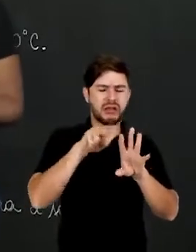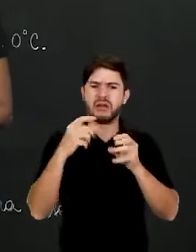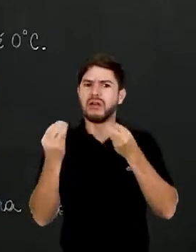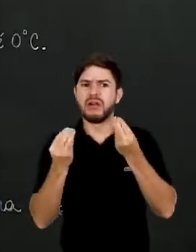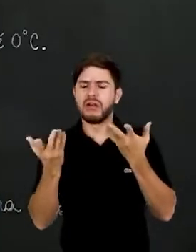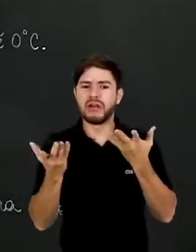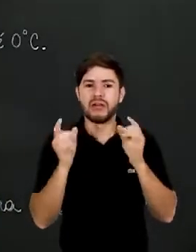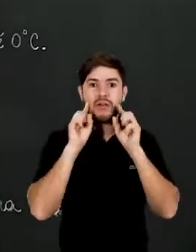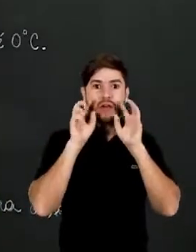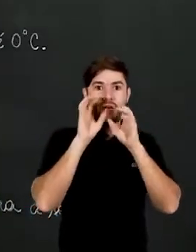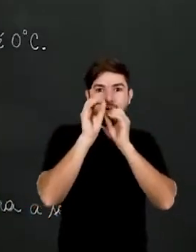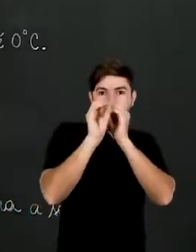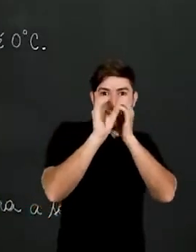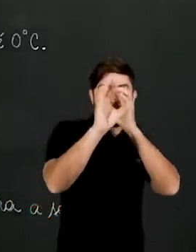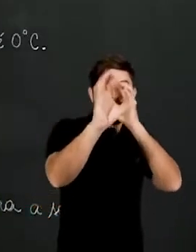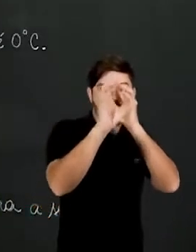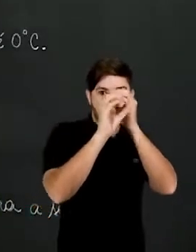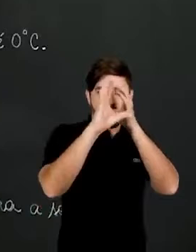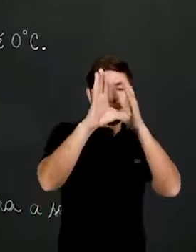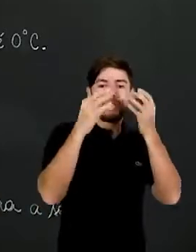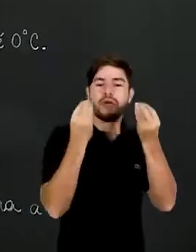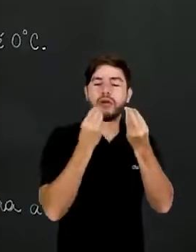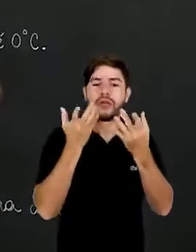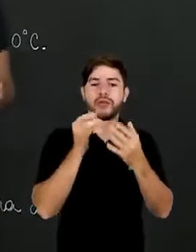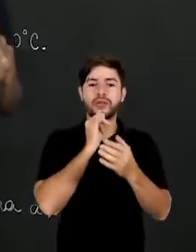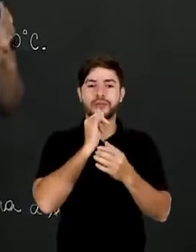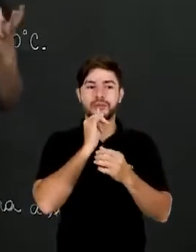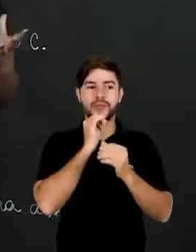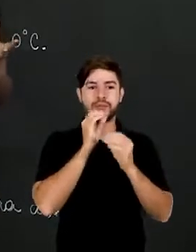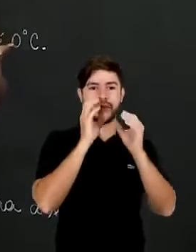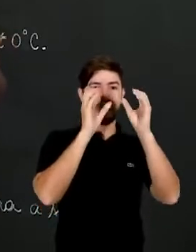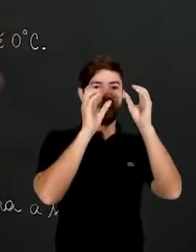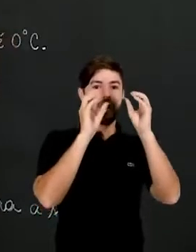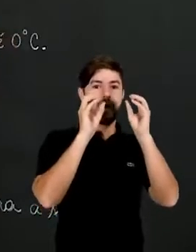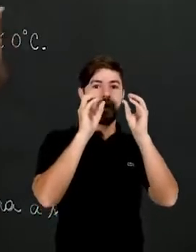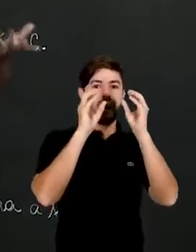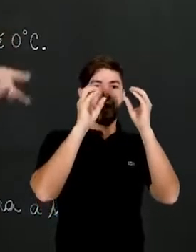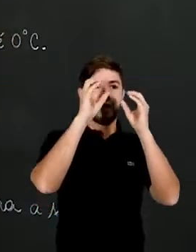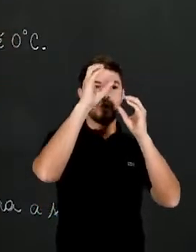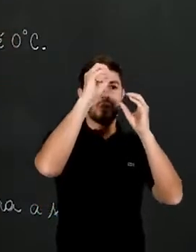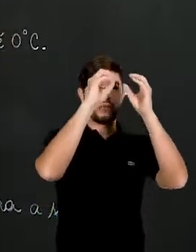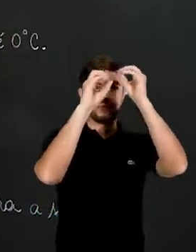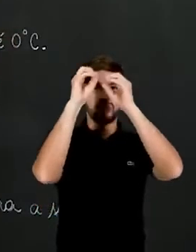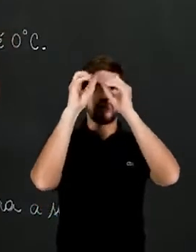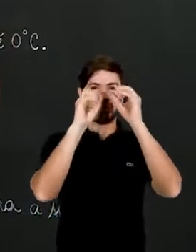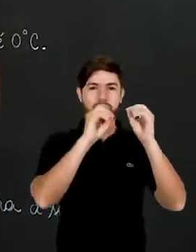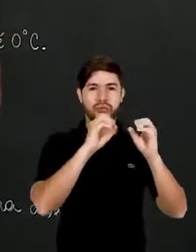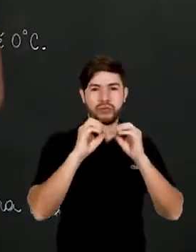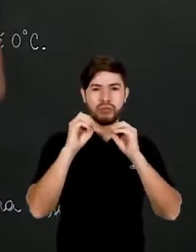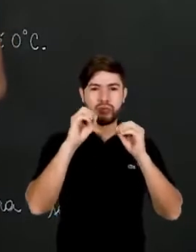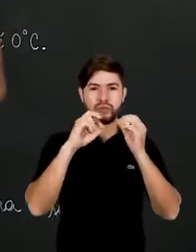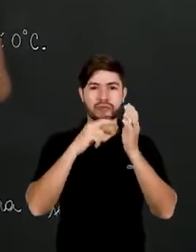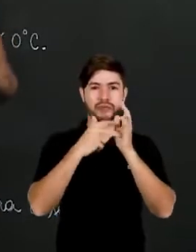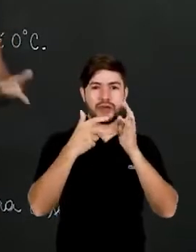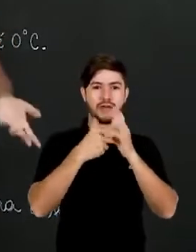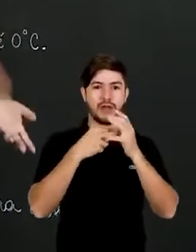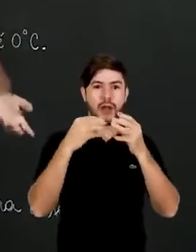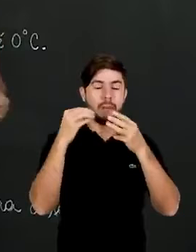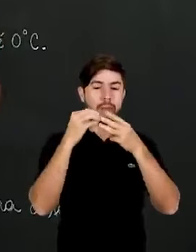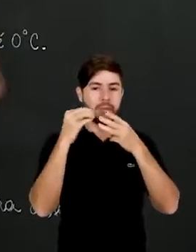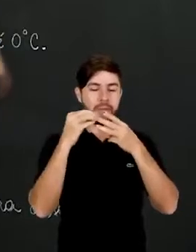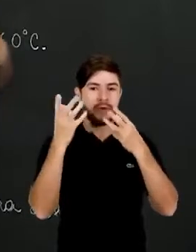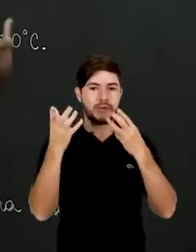aí, um zoom, essas bolinhas aqui representando as moléculas que compõem cada substância. Vamos supor que isso aqui